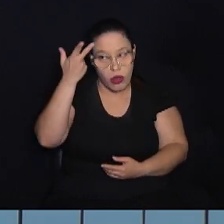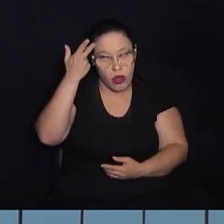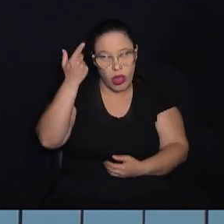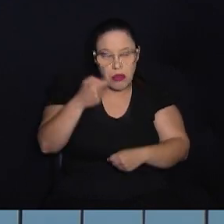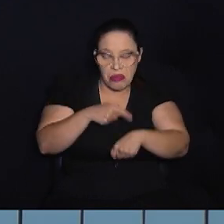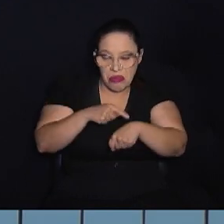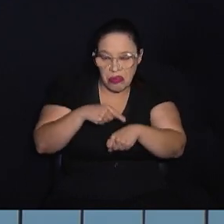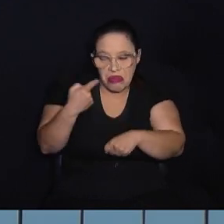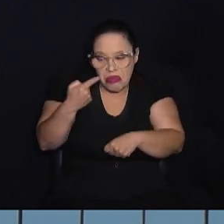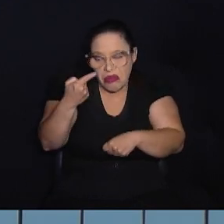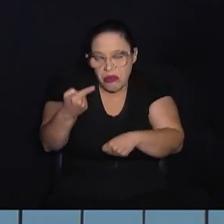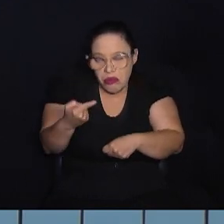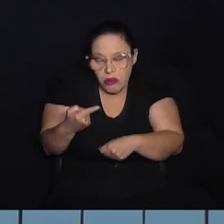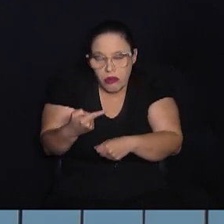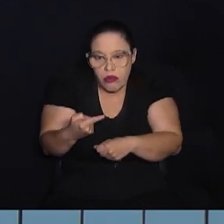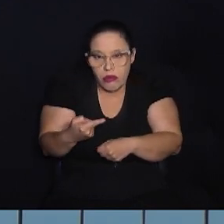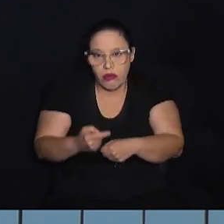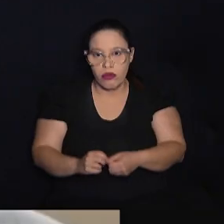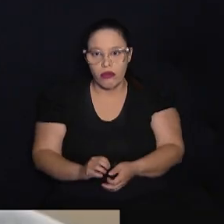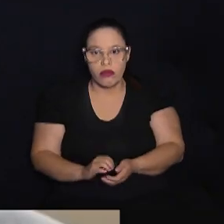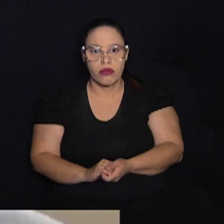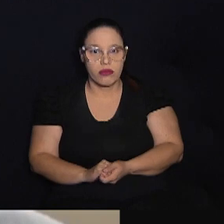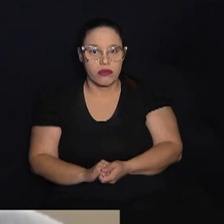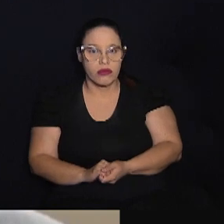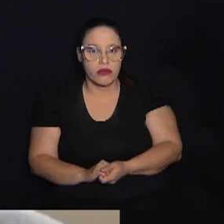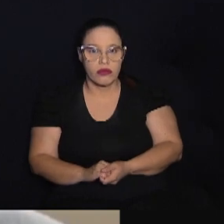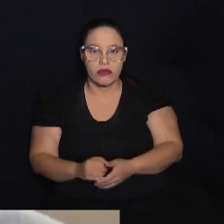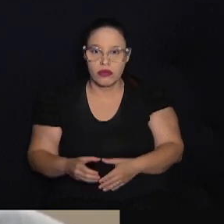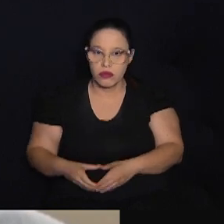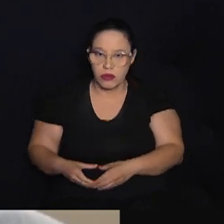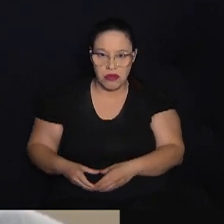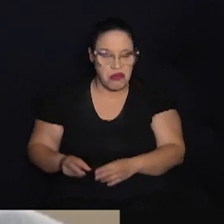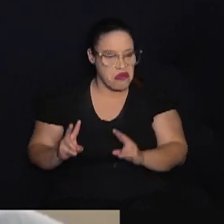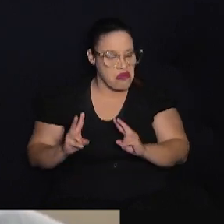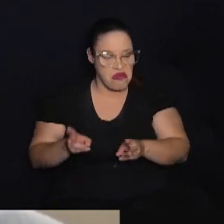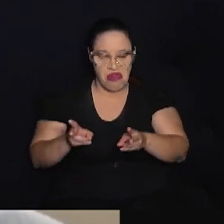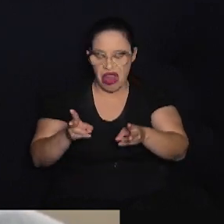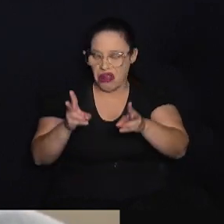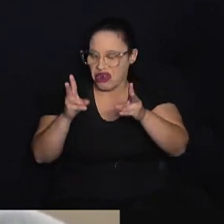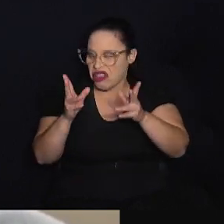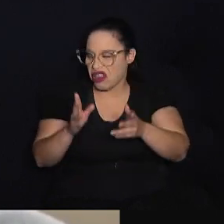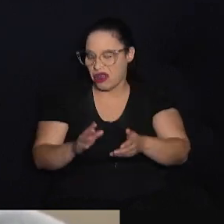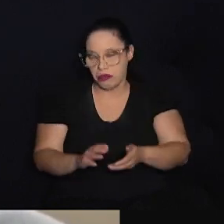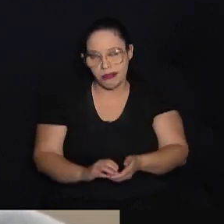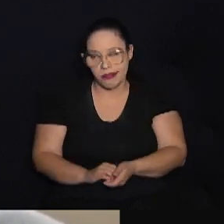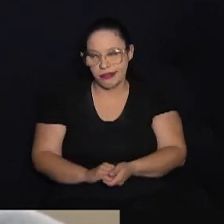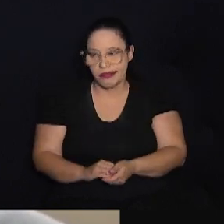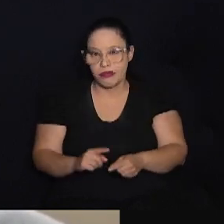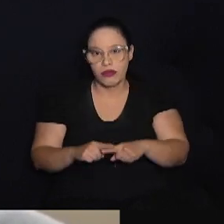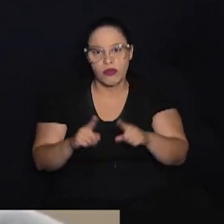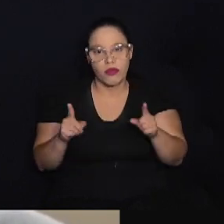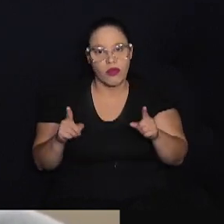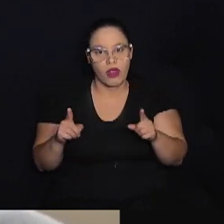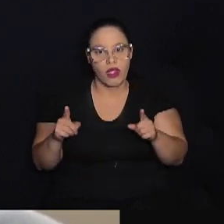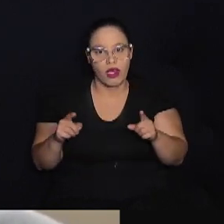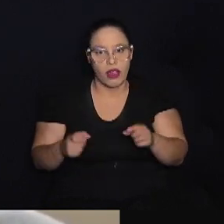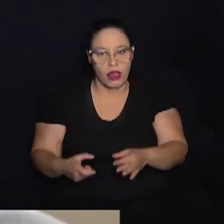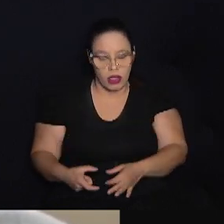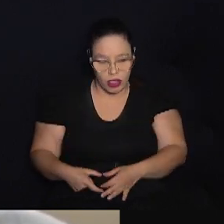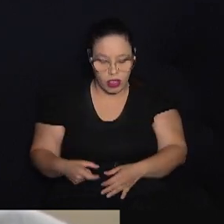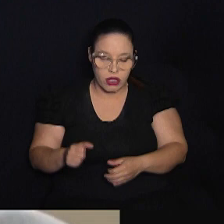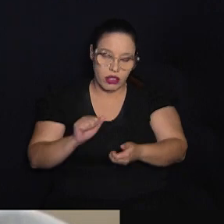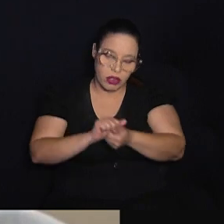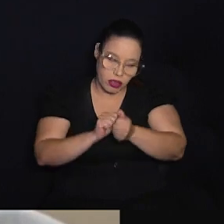um tempo? Vai ficar com essa bolsinha pro resto da vida, mas tem vários jeitos de se